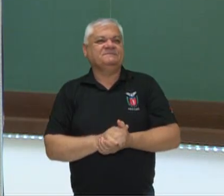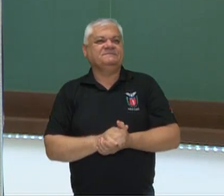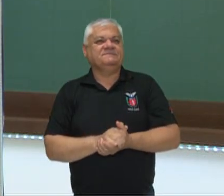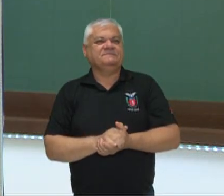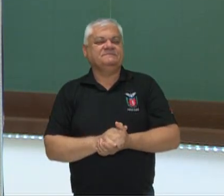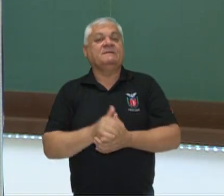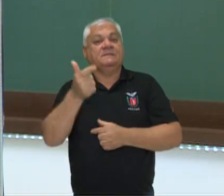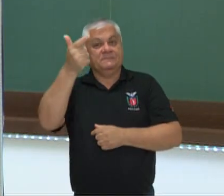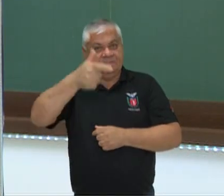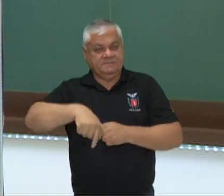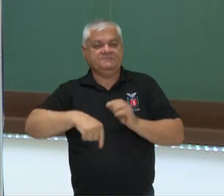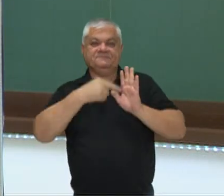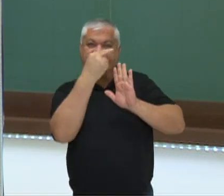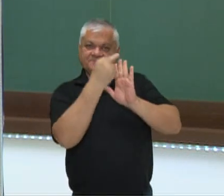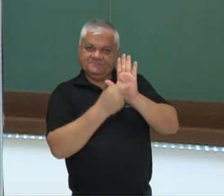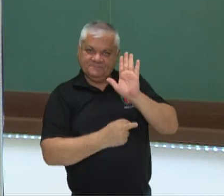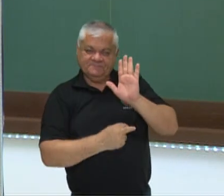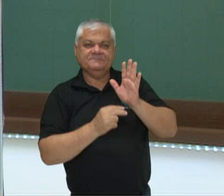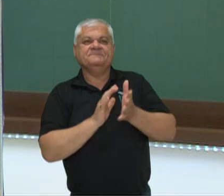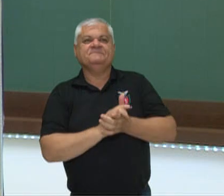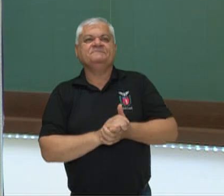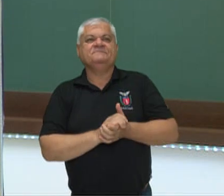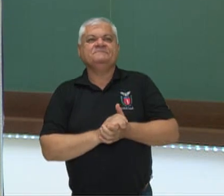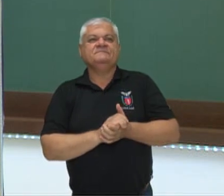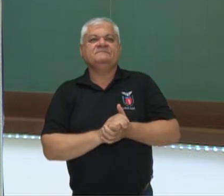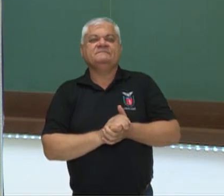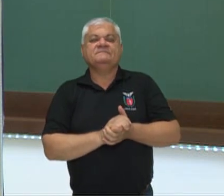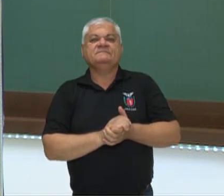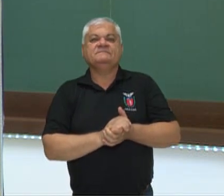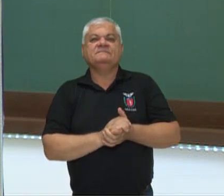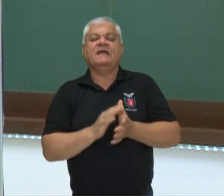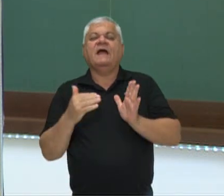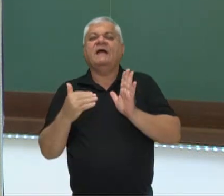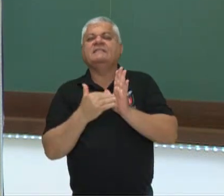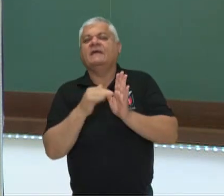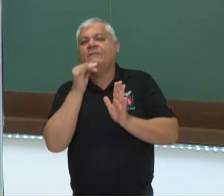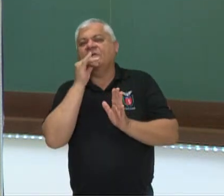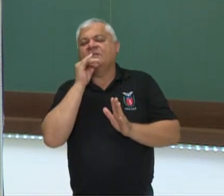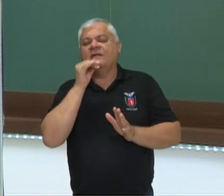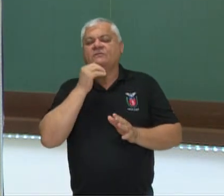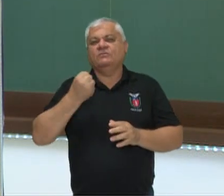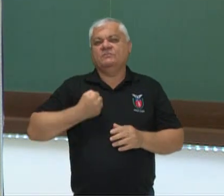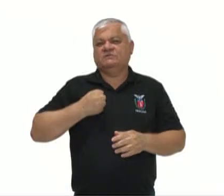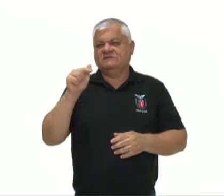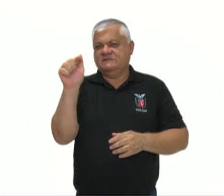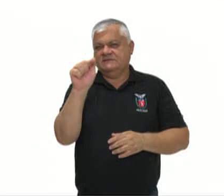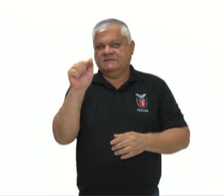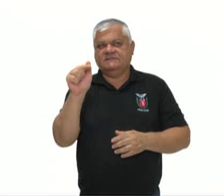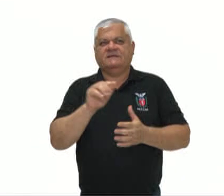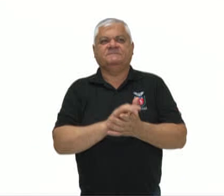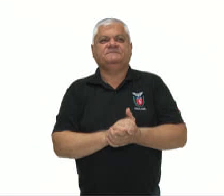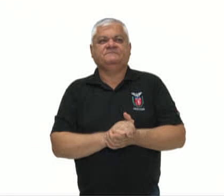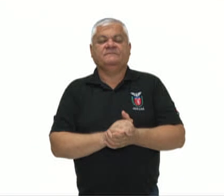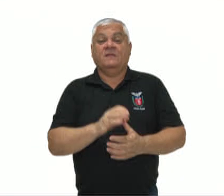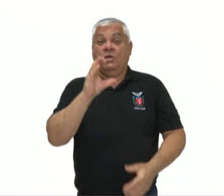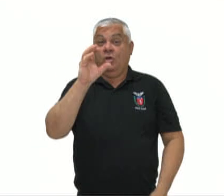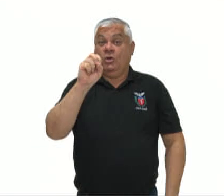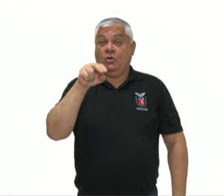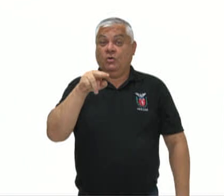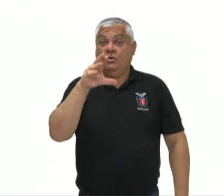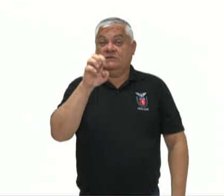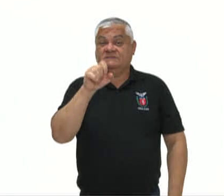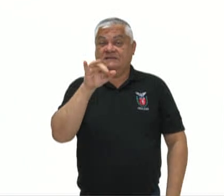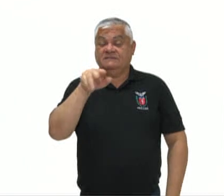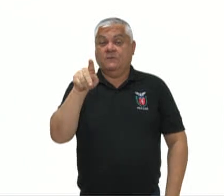Vamos então retomar agora, avançar na verdade até a página 77. Conceição estava na